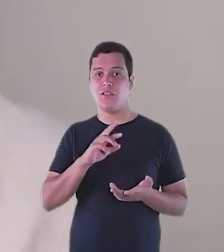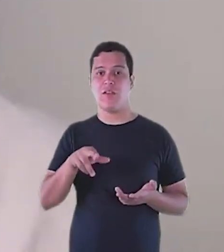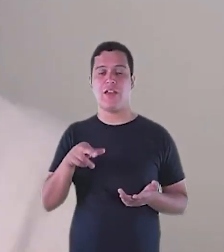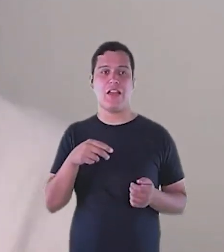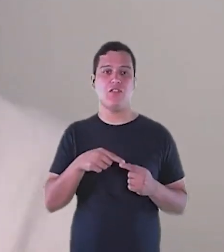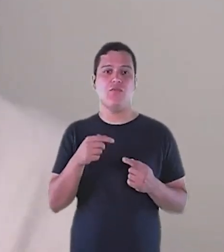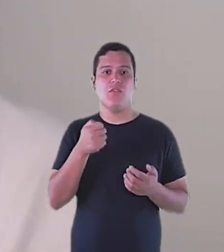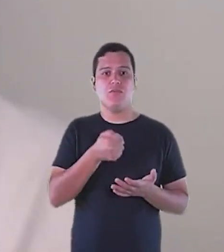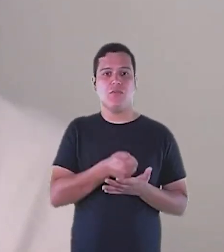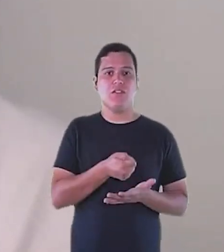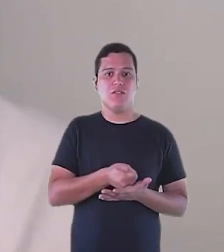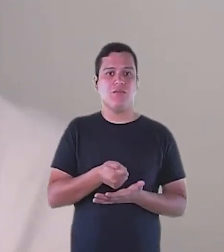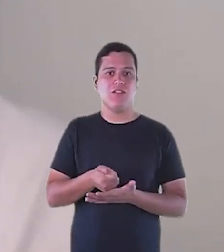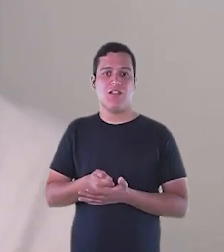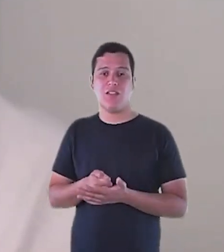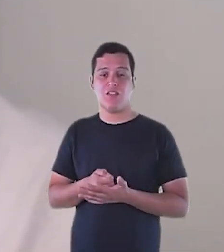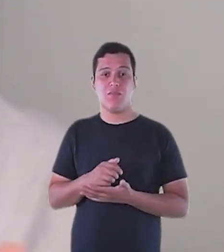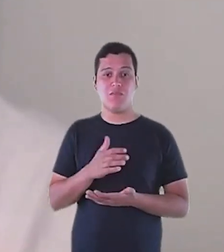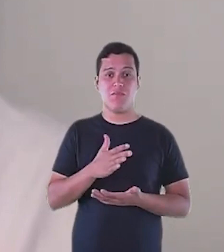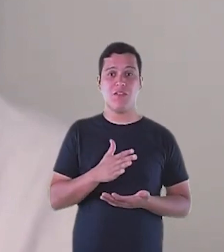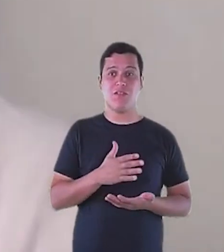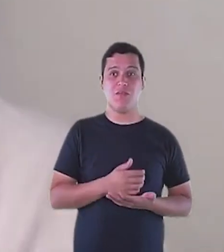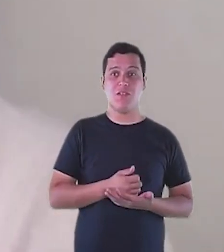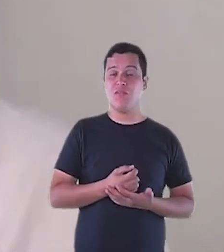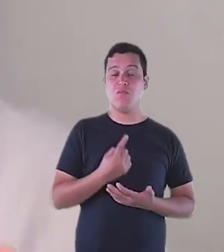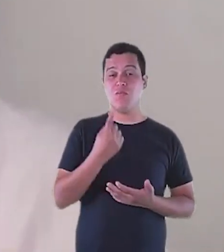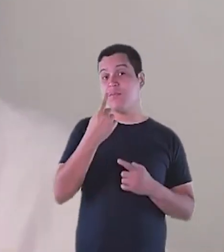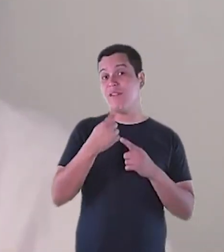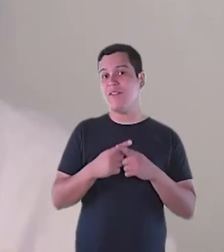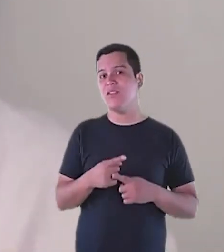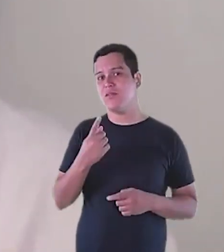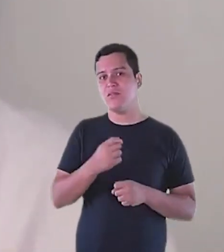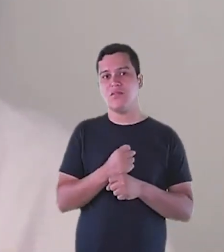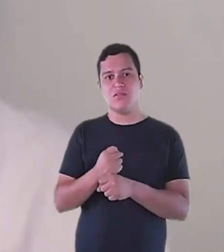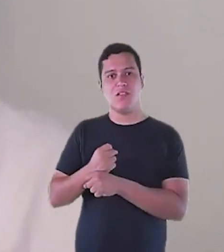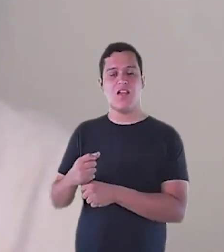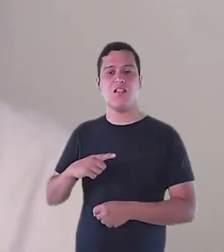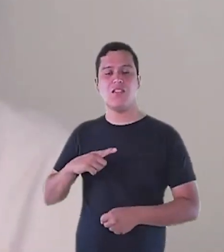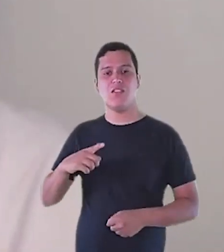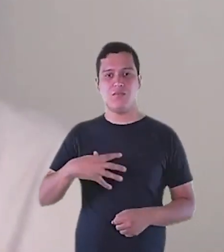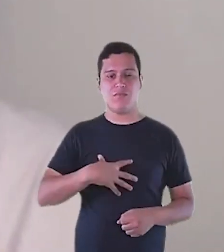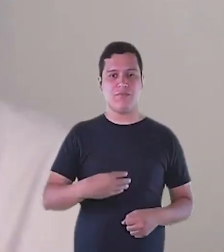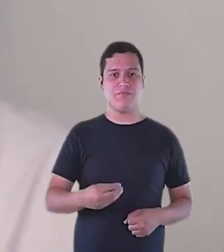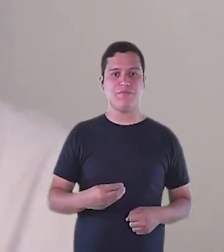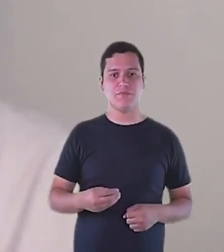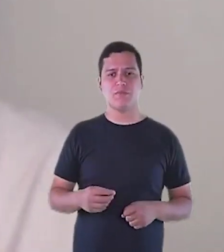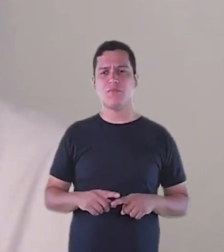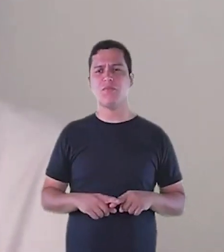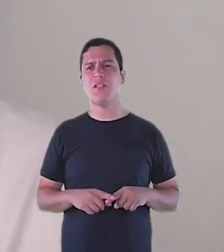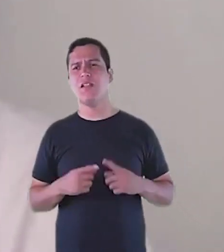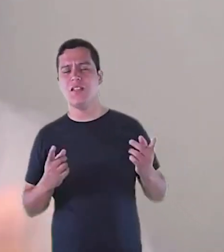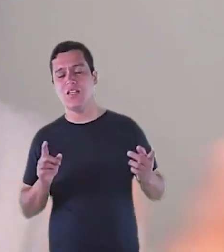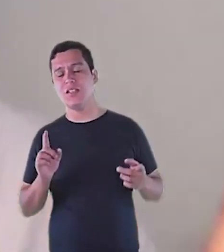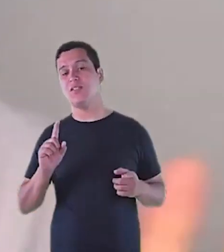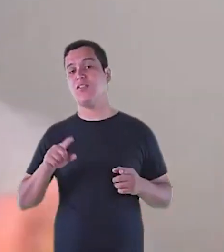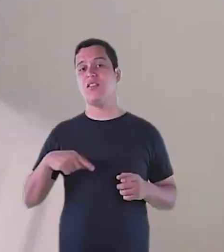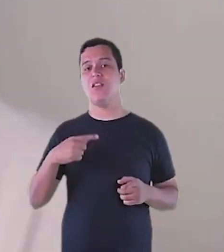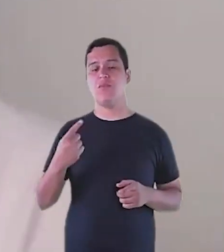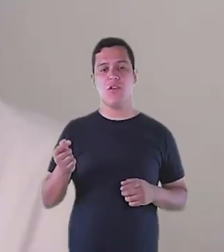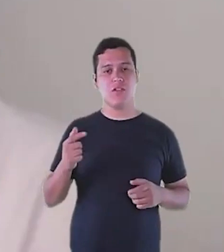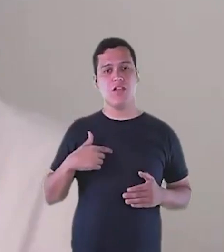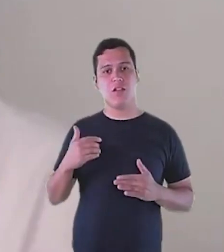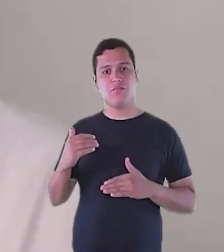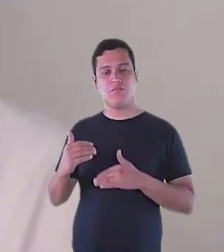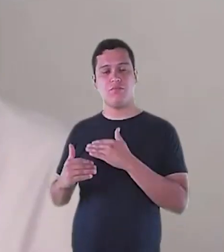existe sensualidade que resista a isso. Mas depois ela se tornou uma grande dama da sociedade diamantina,